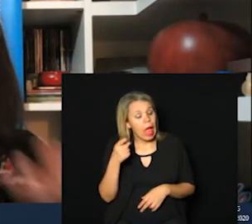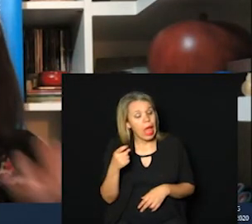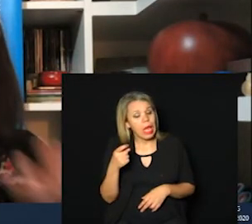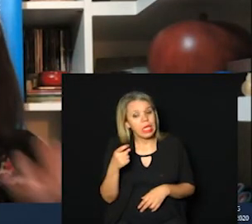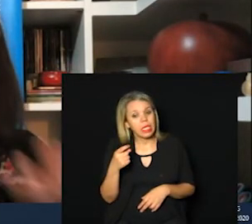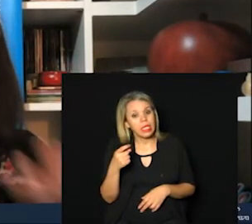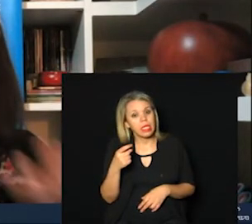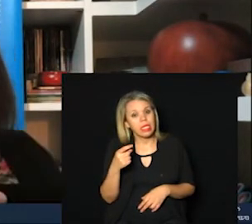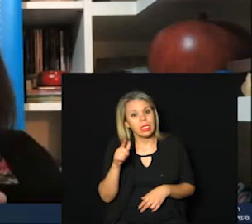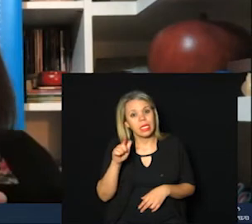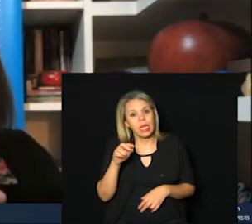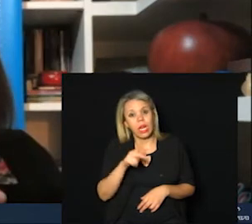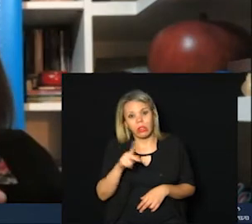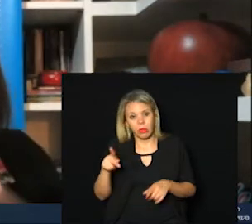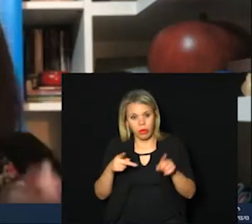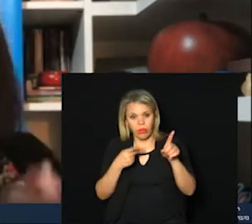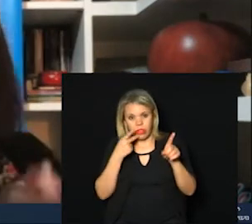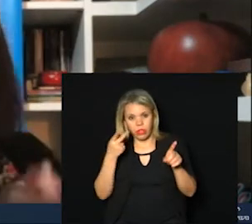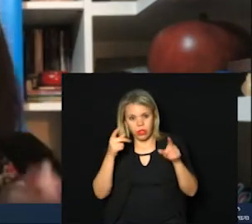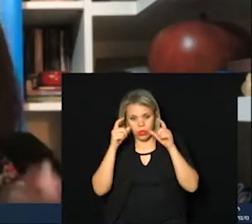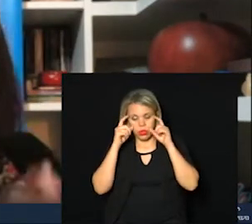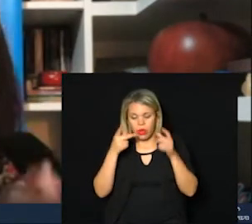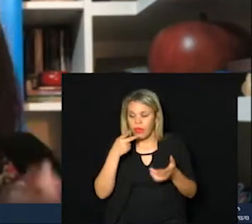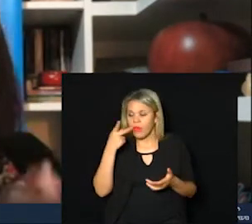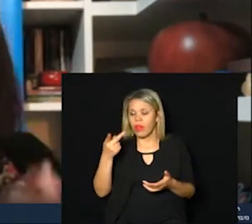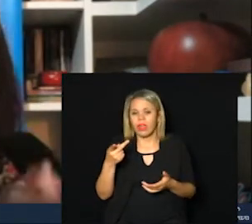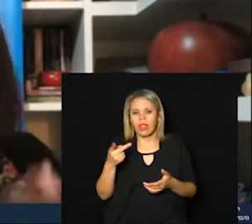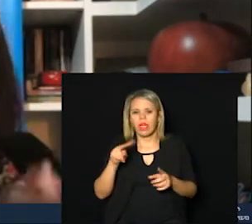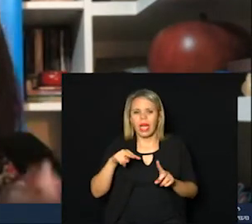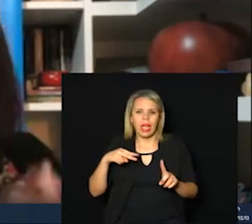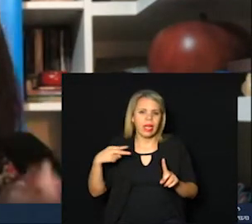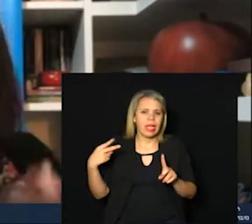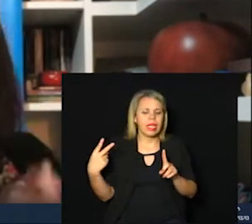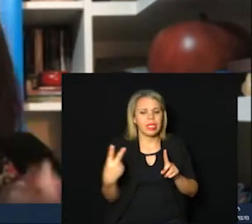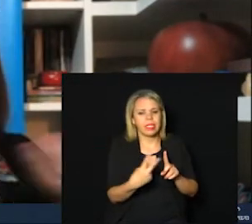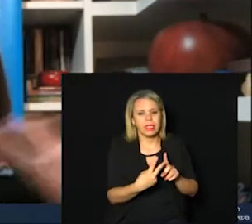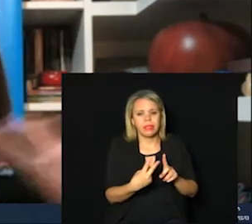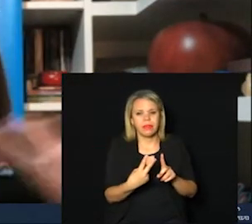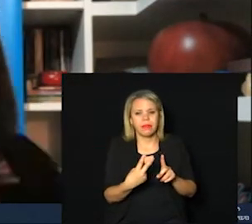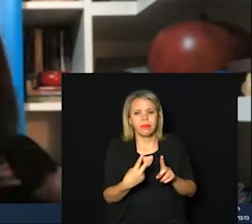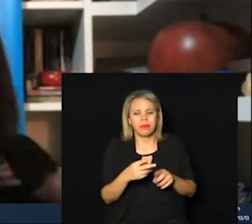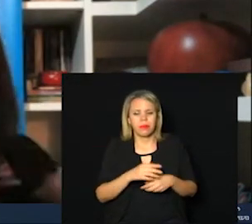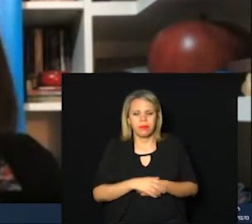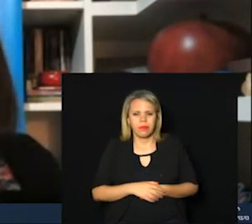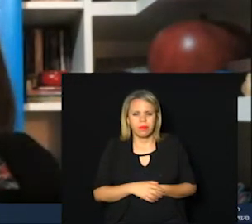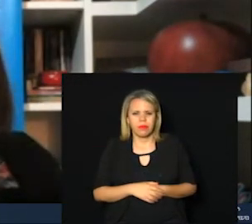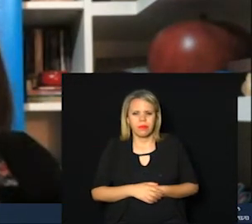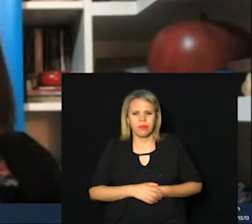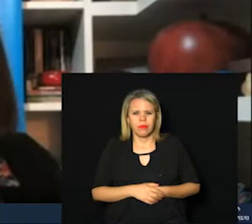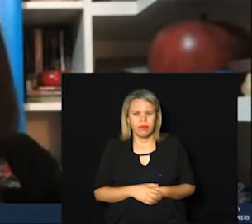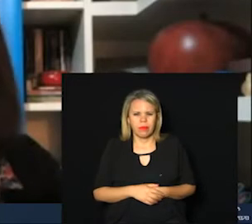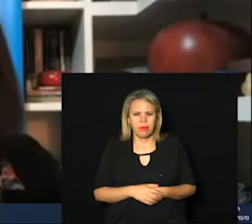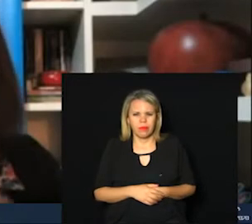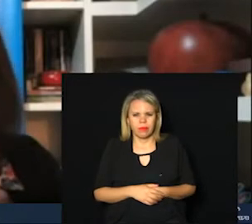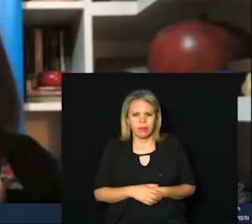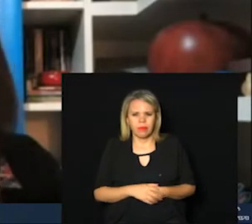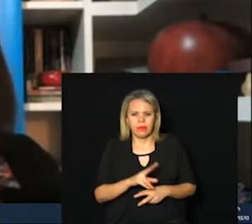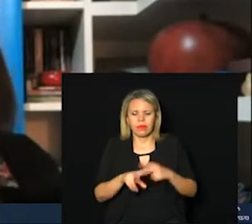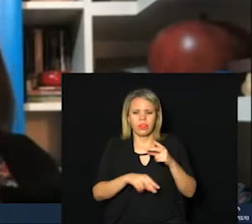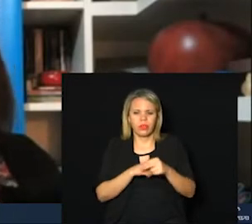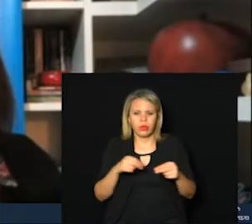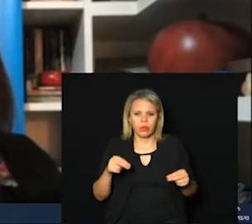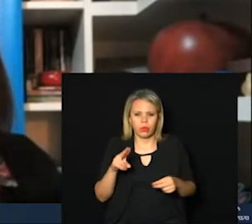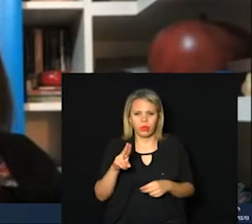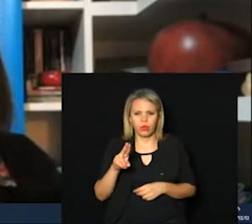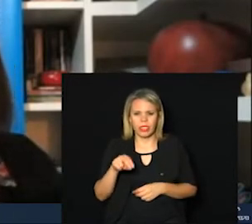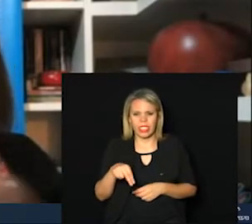que a Gláucia nos trouxe essa perspectiva da Chiara Lubich, que foi, inclusive, premiada pela